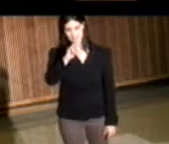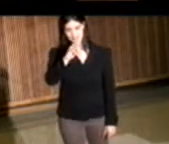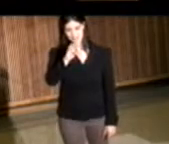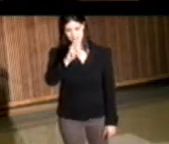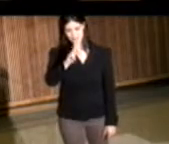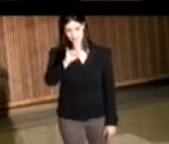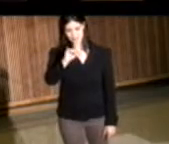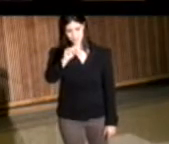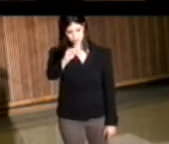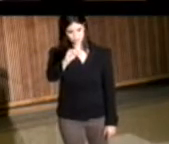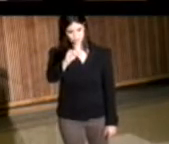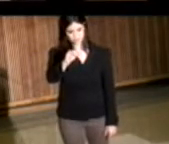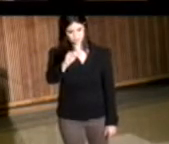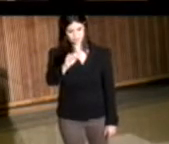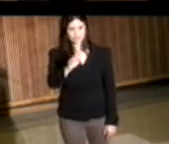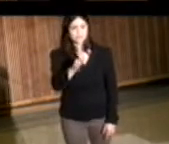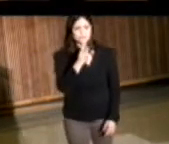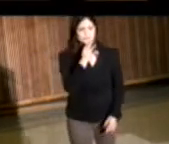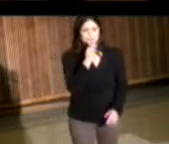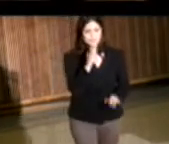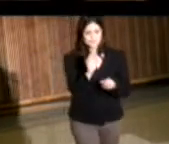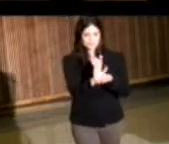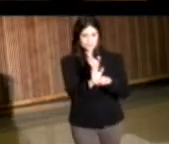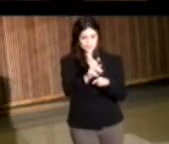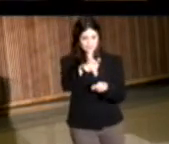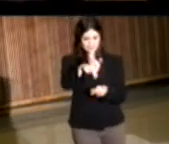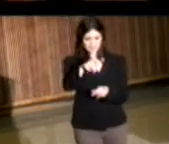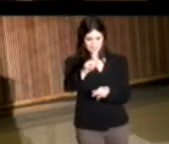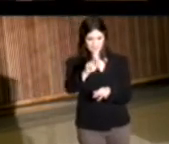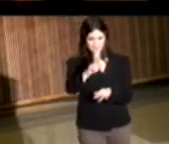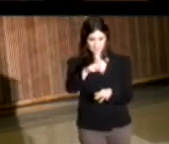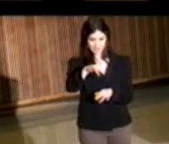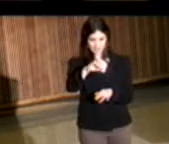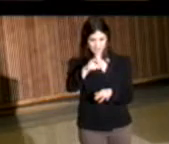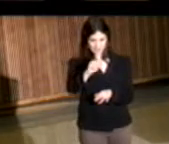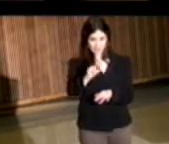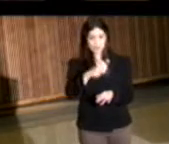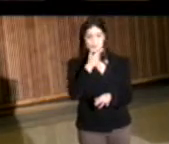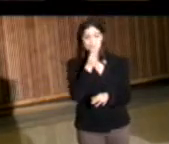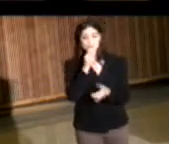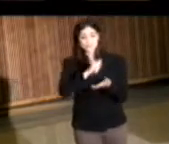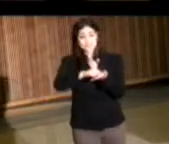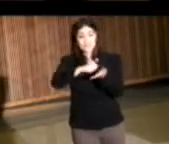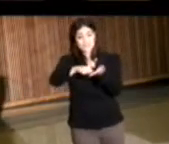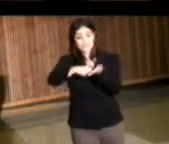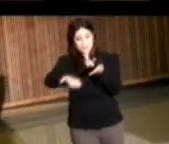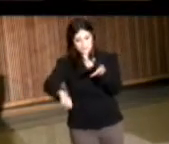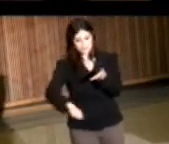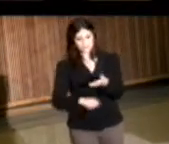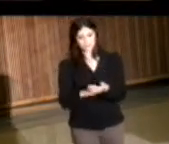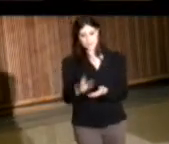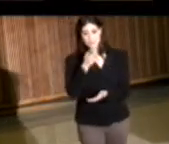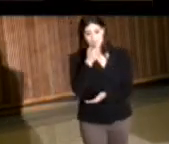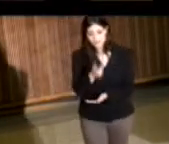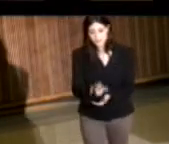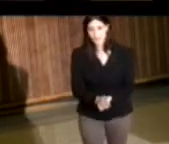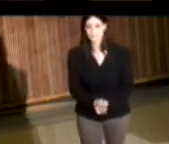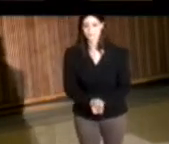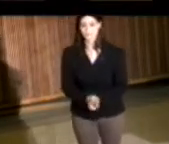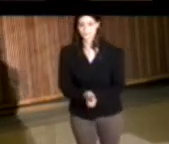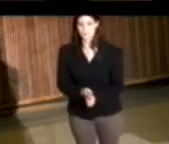C.S. Lewis: amar é, antes de tudo, ficar vulnerável. Se você quer,